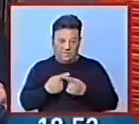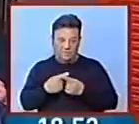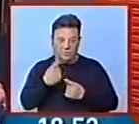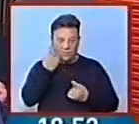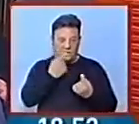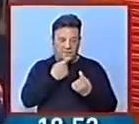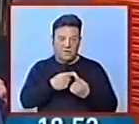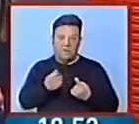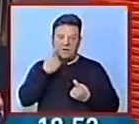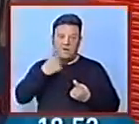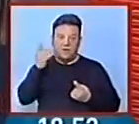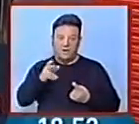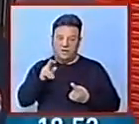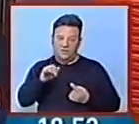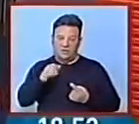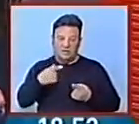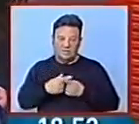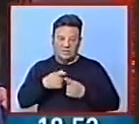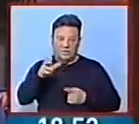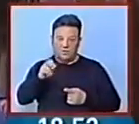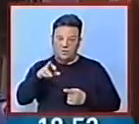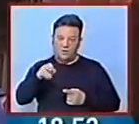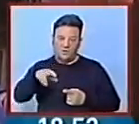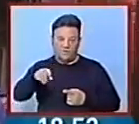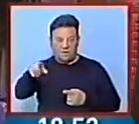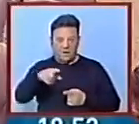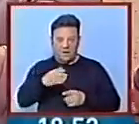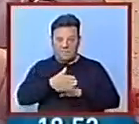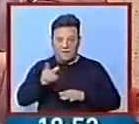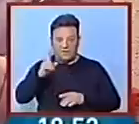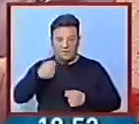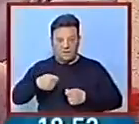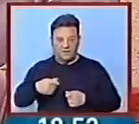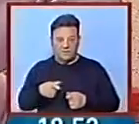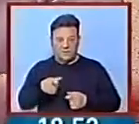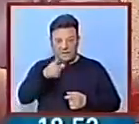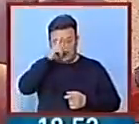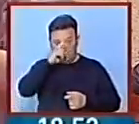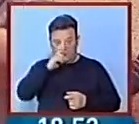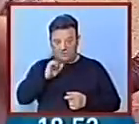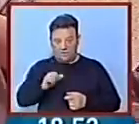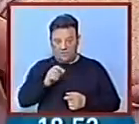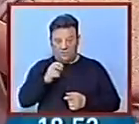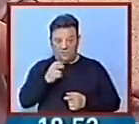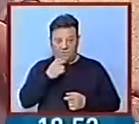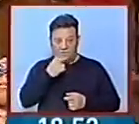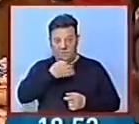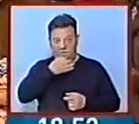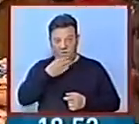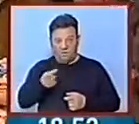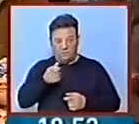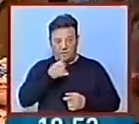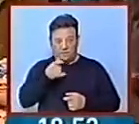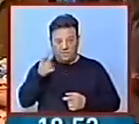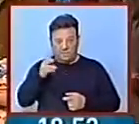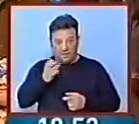diz uma assim, olha lá, xeringa-te com cor, que é paco da figasta. Esta é a tradição oral do Algarve que Miguel quer preservar. Mas